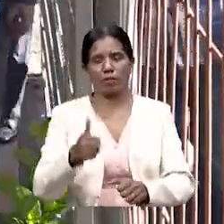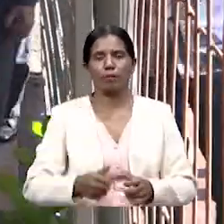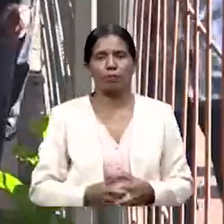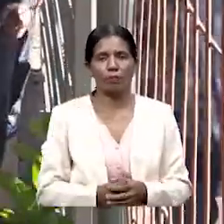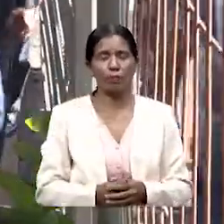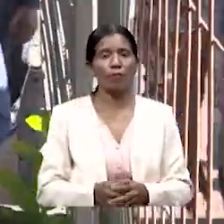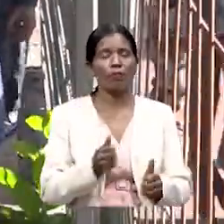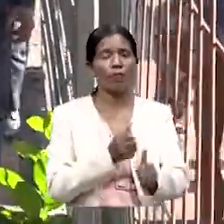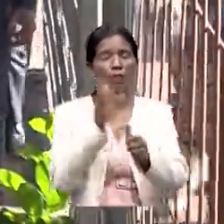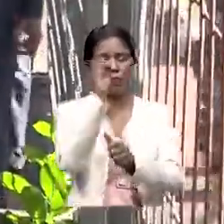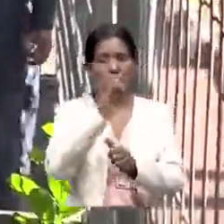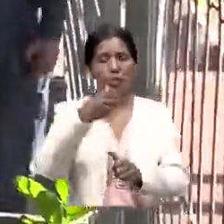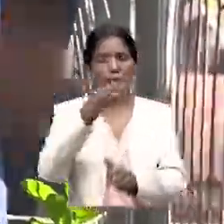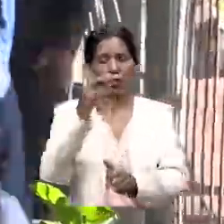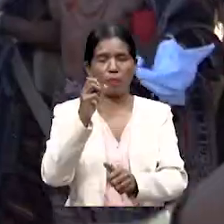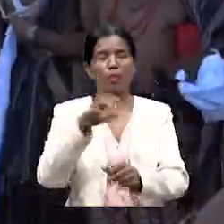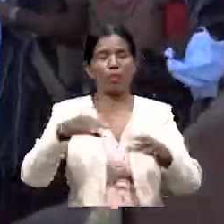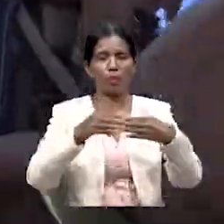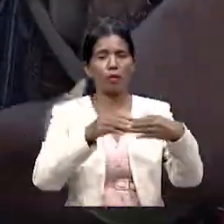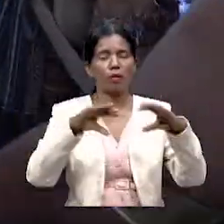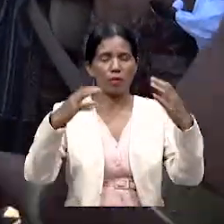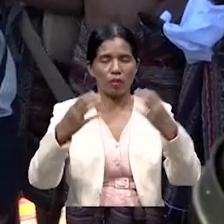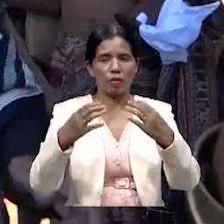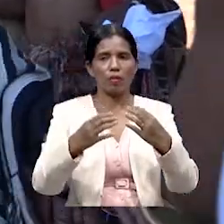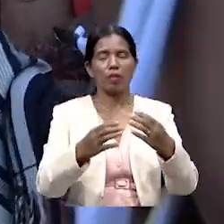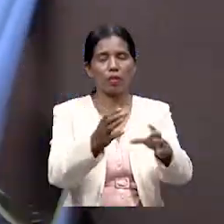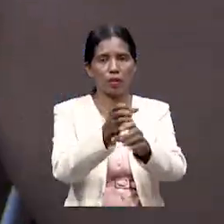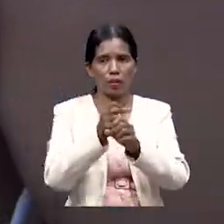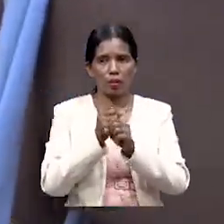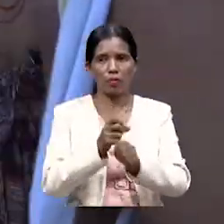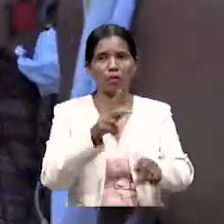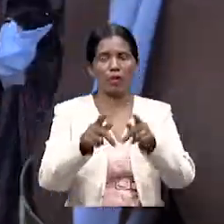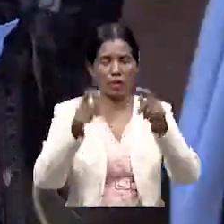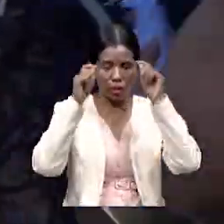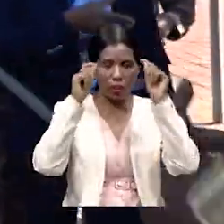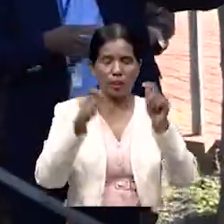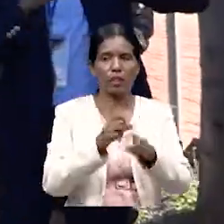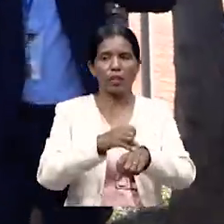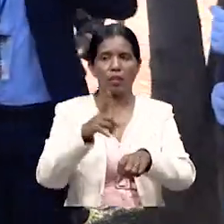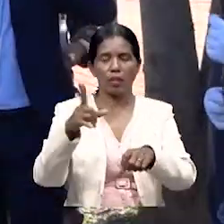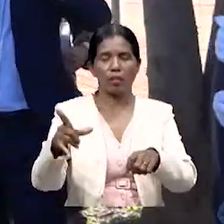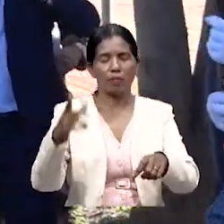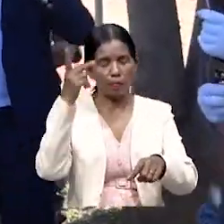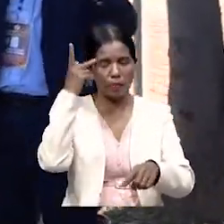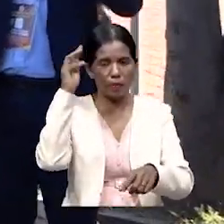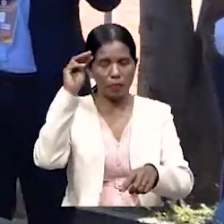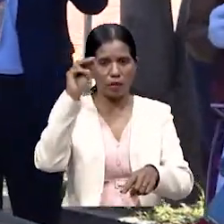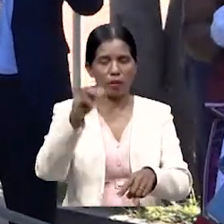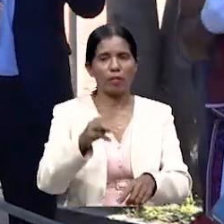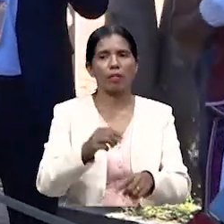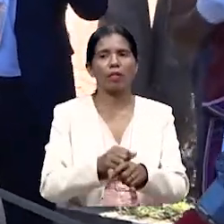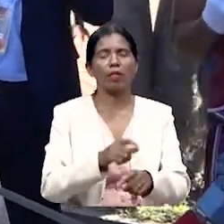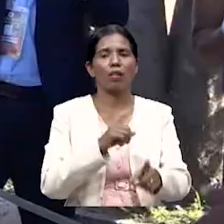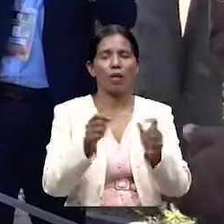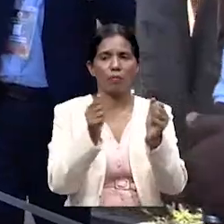Tuir observasang JMN, komisang organizadora nebe simu convidado internasional iha falhan suituan tambah Primeiro-Ministro Guiné-Bissau, honi